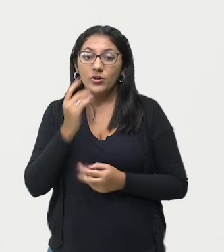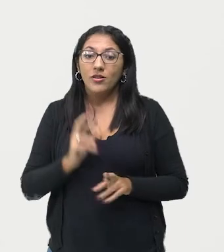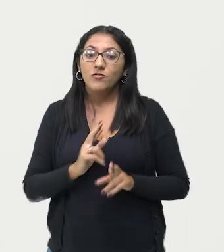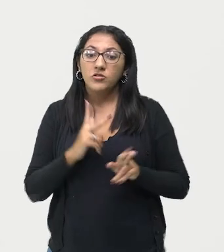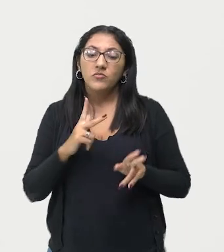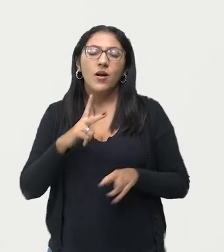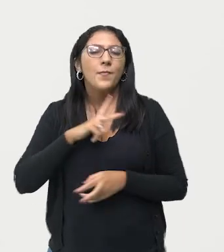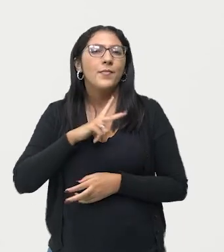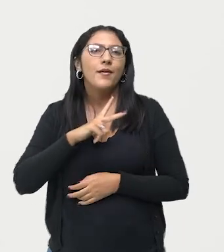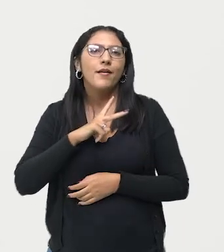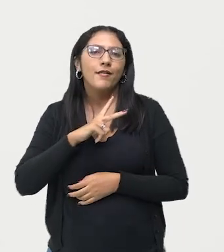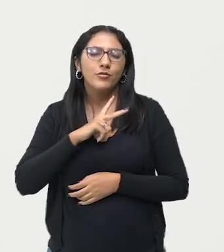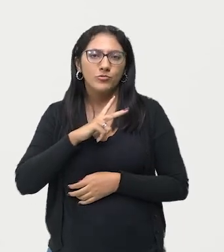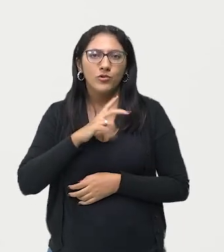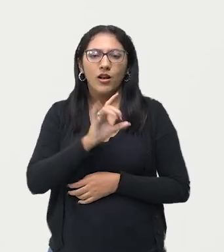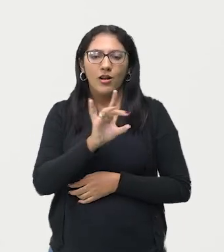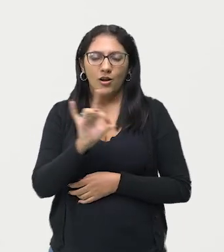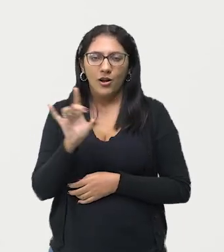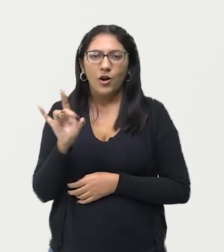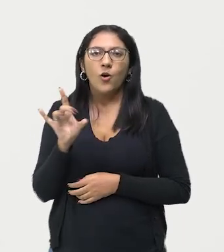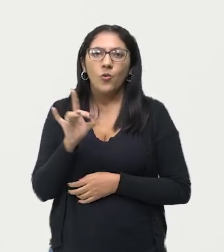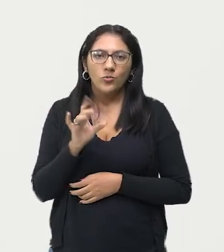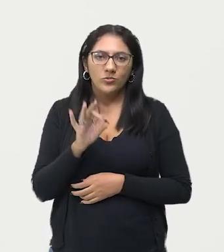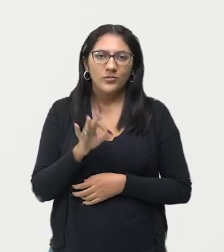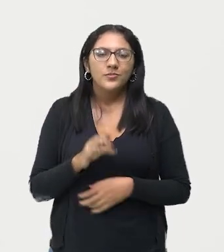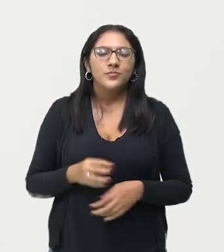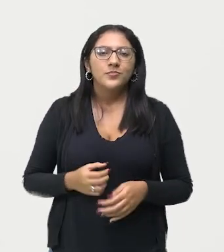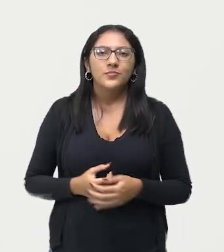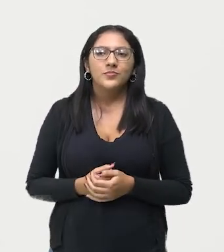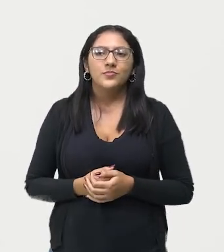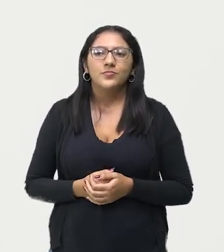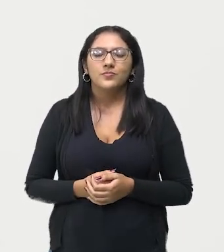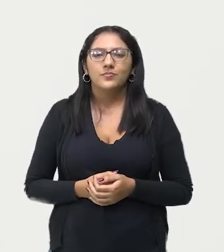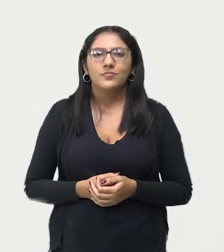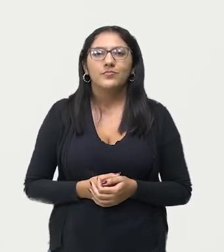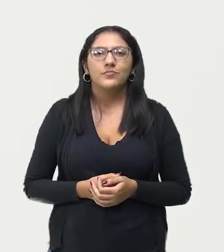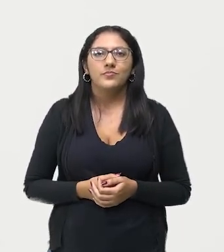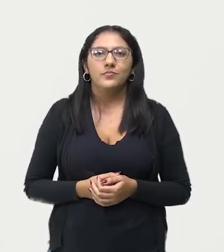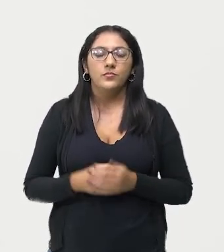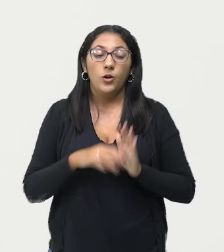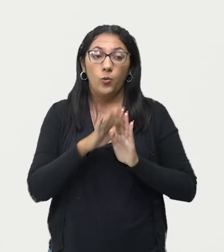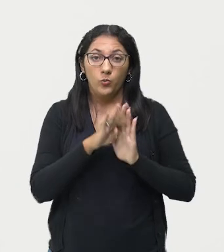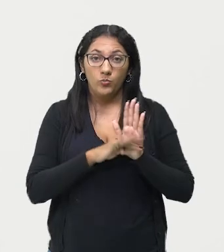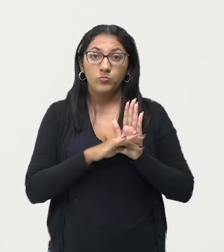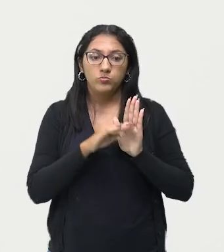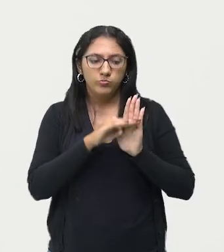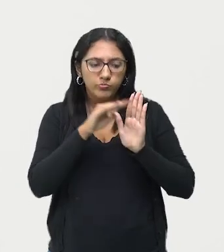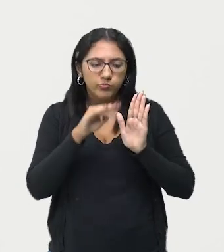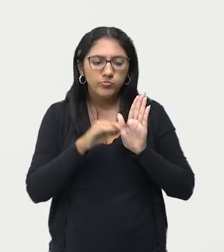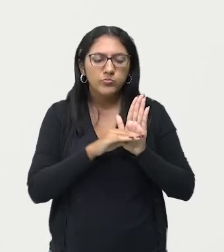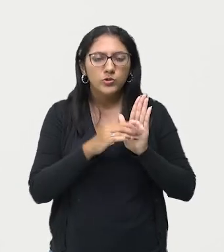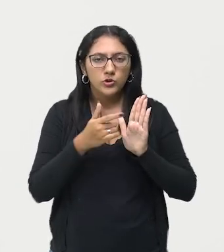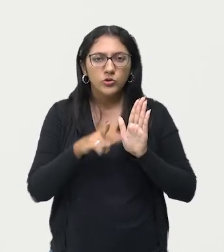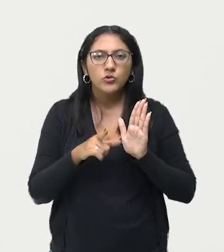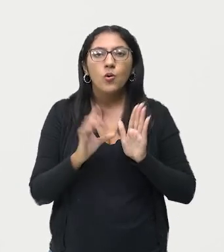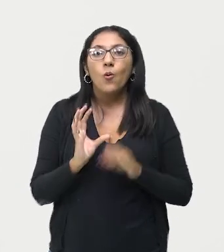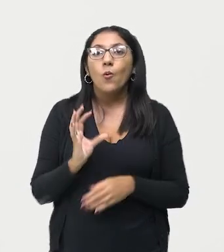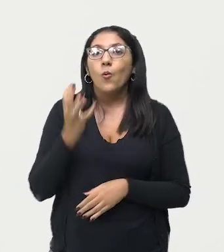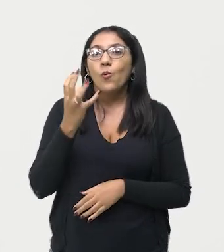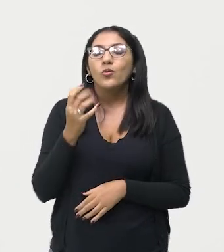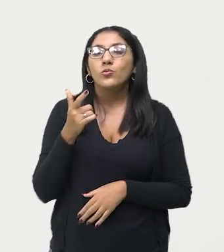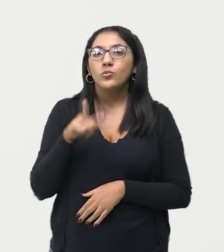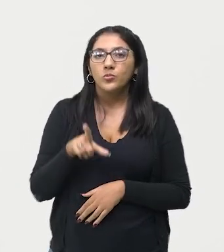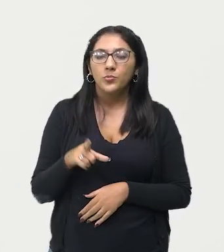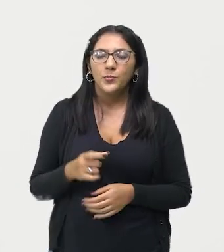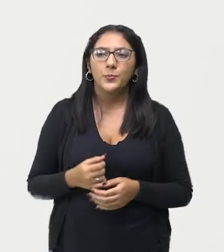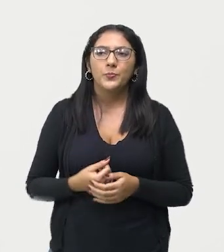É algo particular de uma pessoa, correto? O texto segue. E aí outro fato acontece.